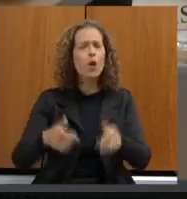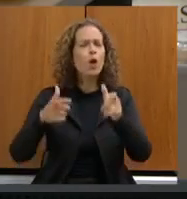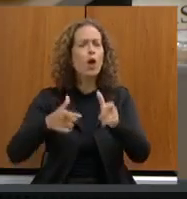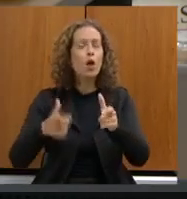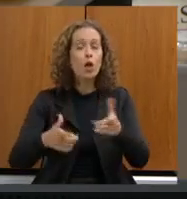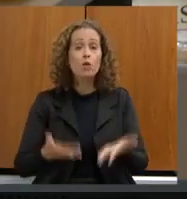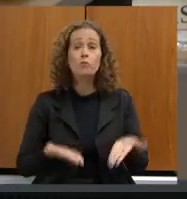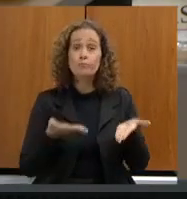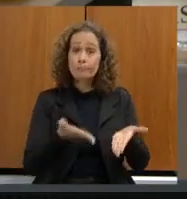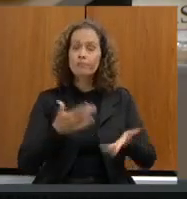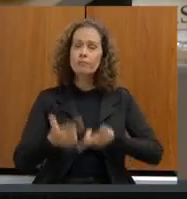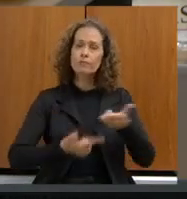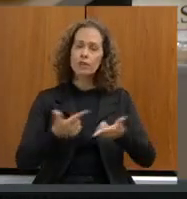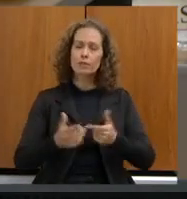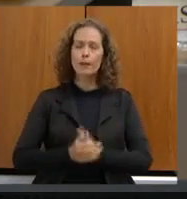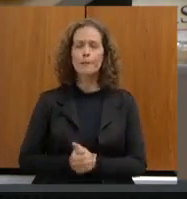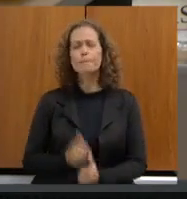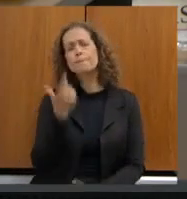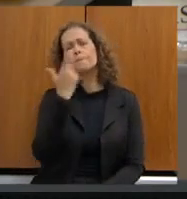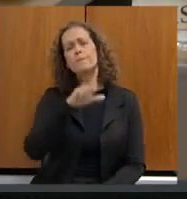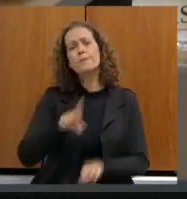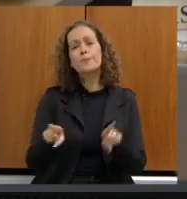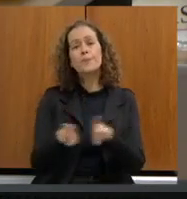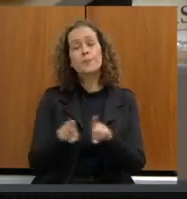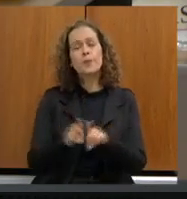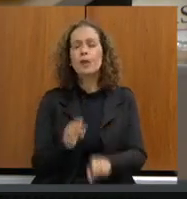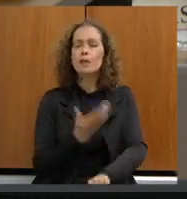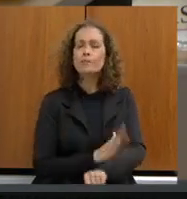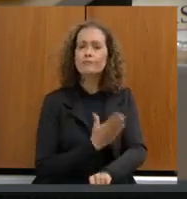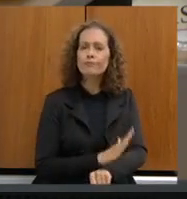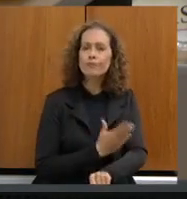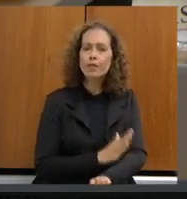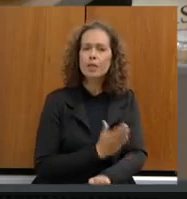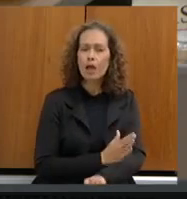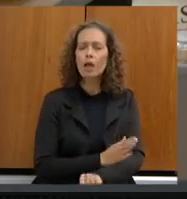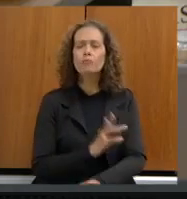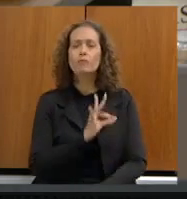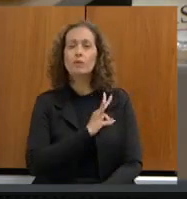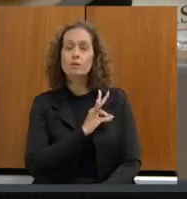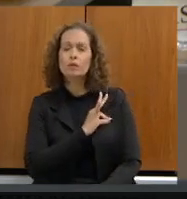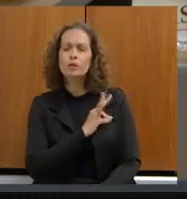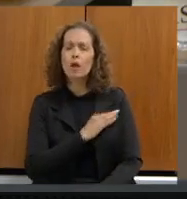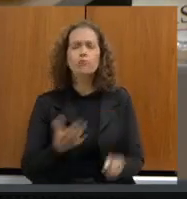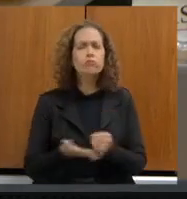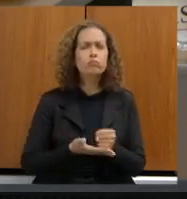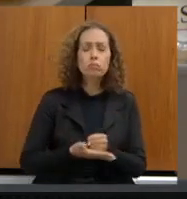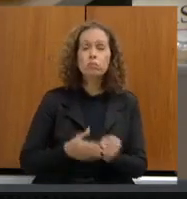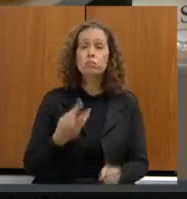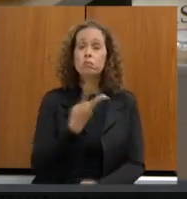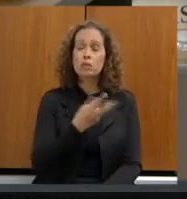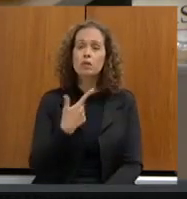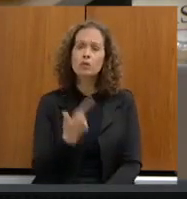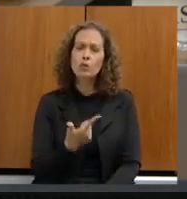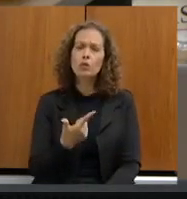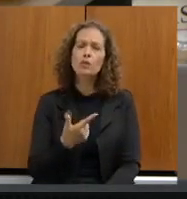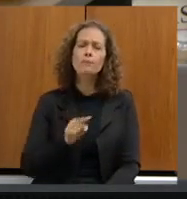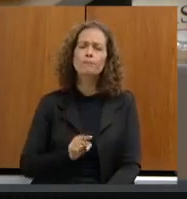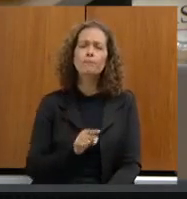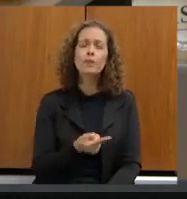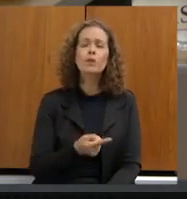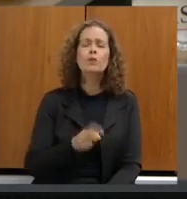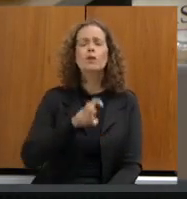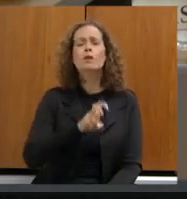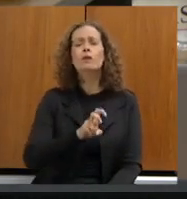para sua operação nós conseguimos também treinar no treinamento policial básico 32 1574